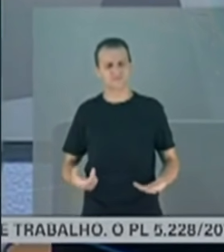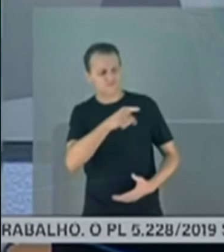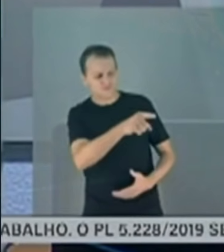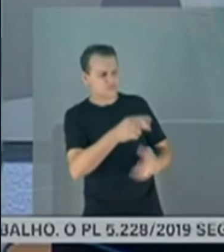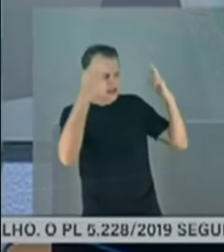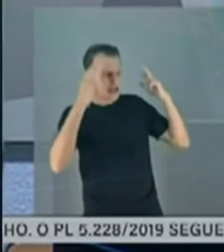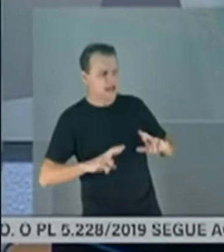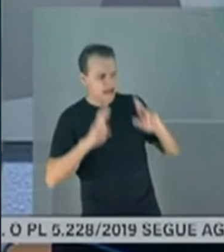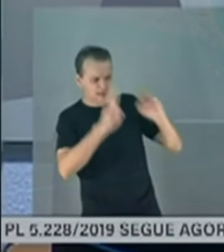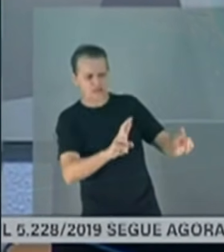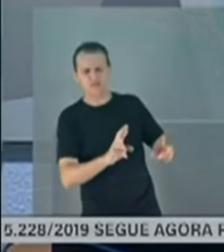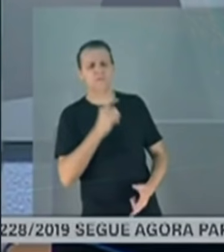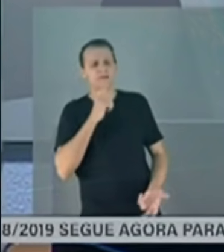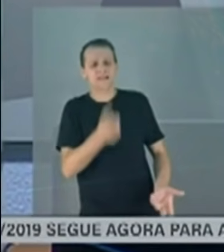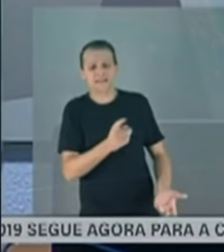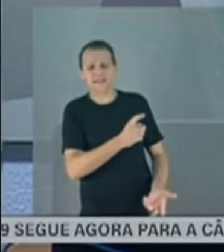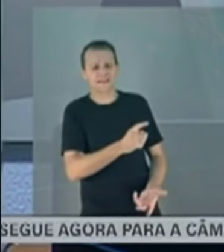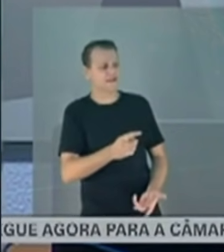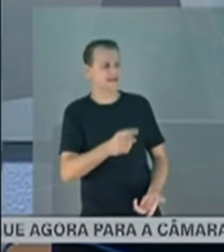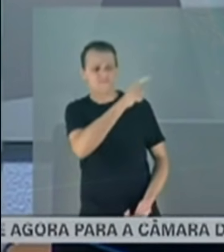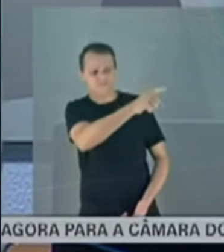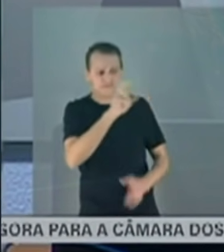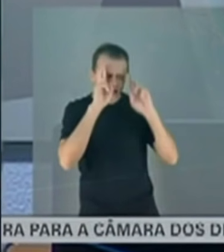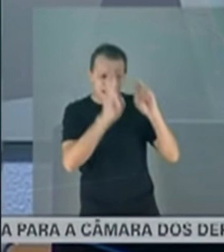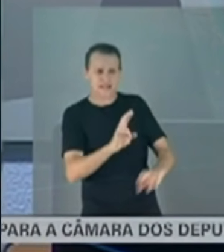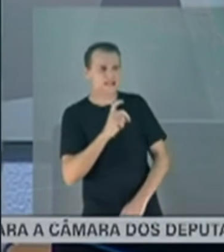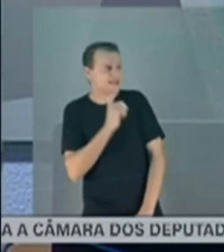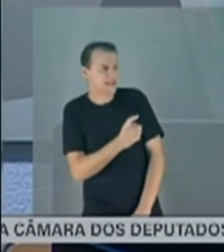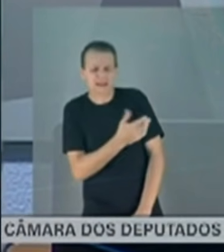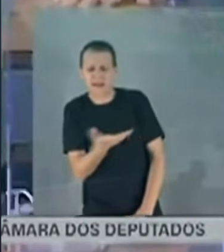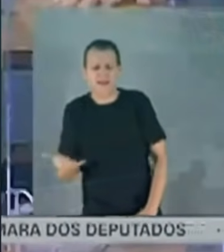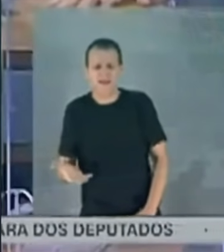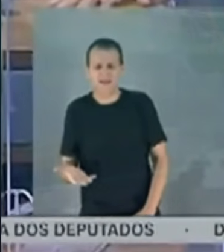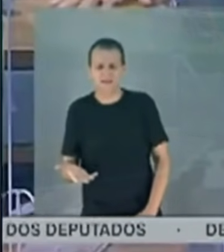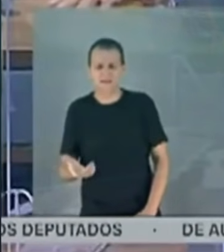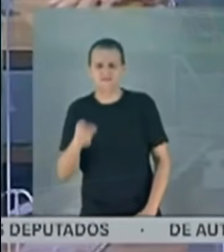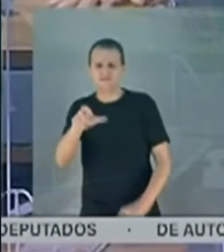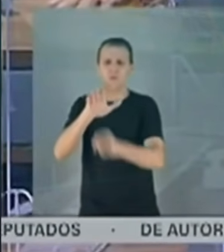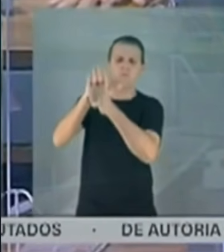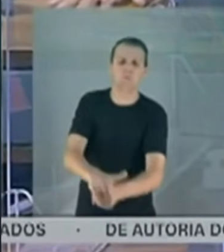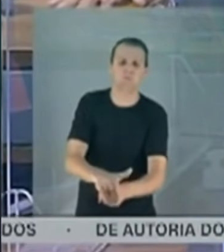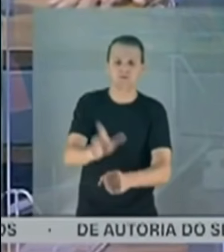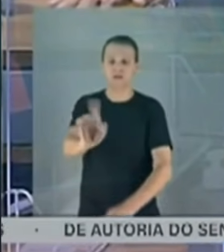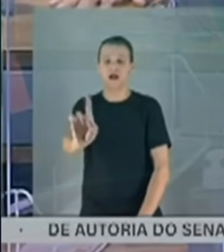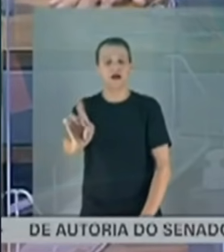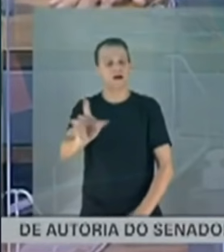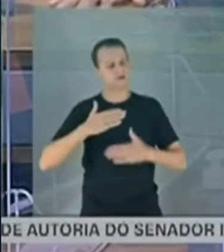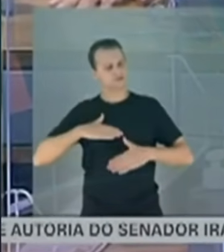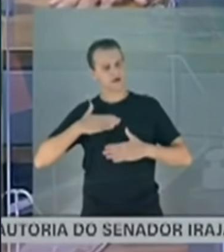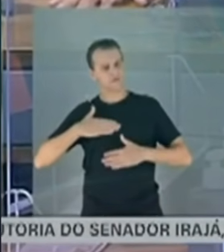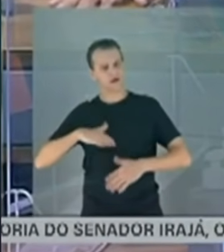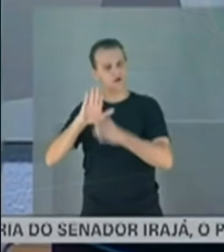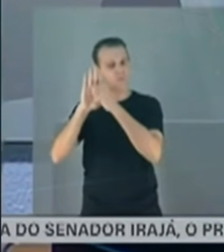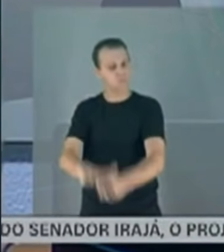age sorrateiramente. Vossa Excelência não respeita ninguém. O senhor está sendo pressionado pela população brasileira. Não, estou não. Não. O senhor está